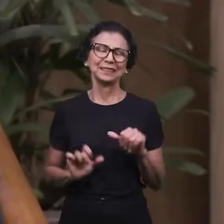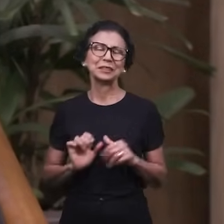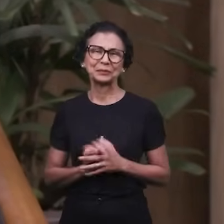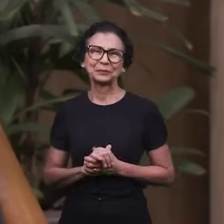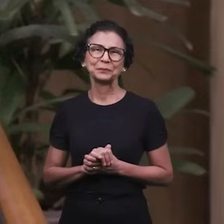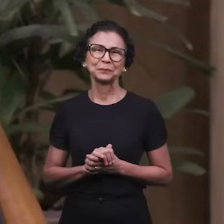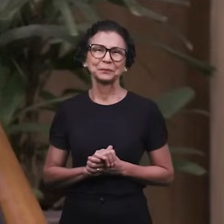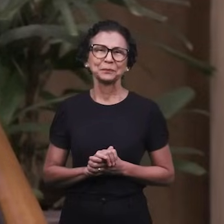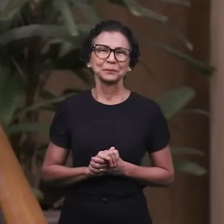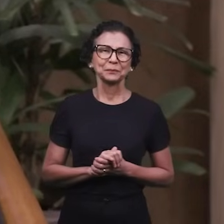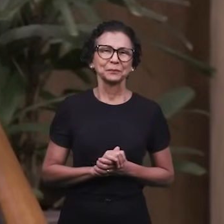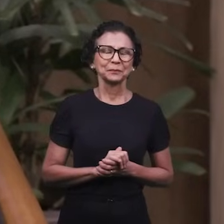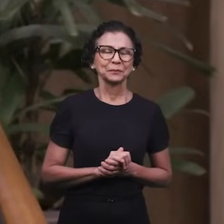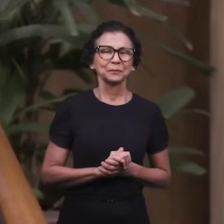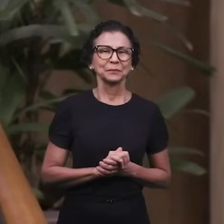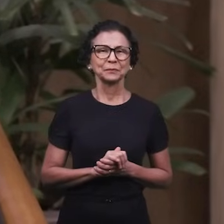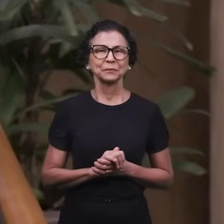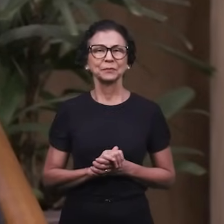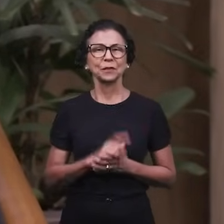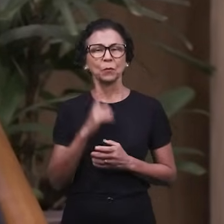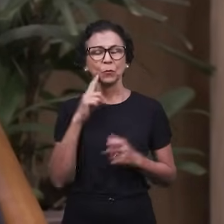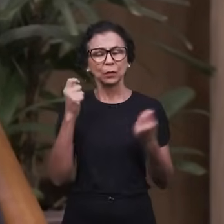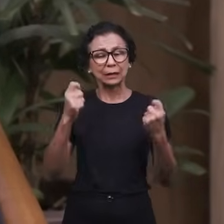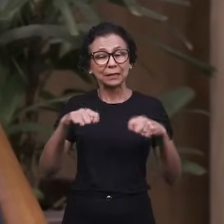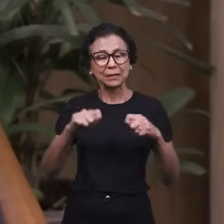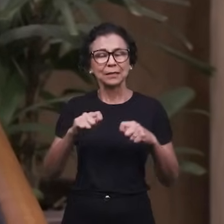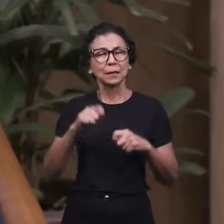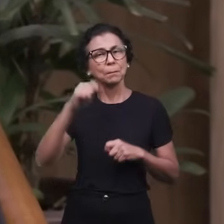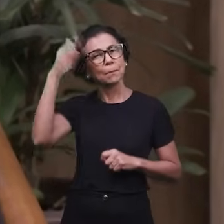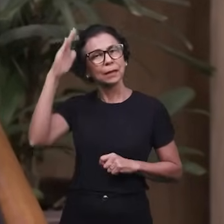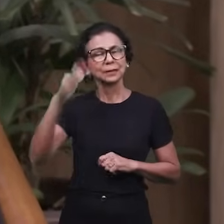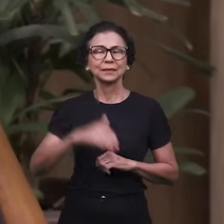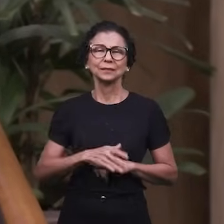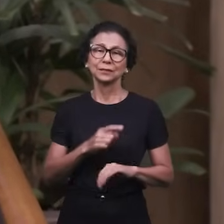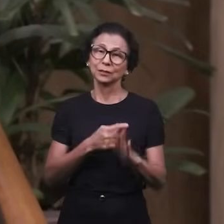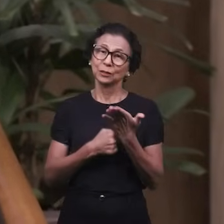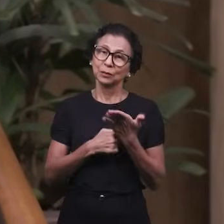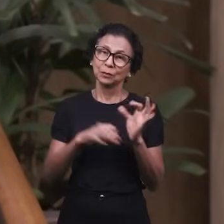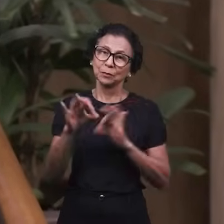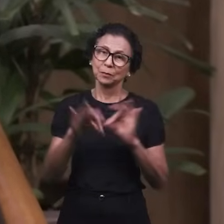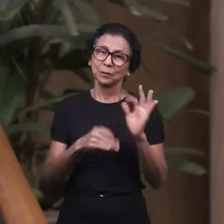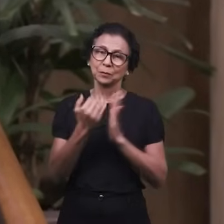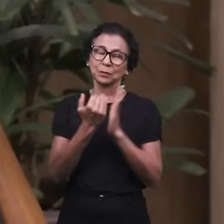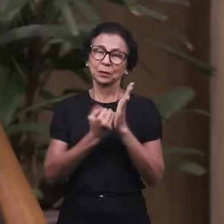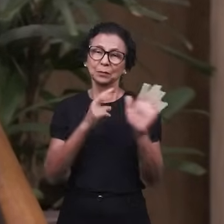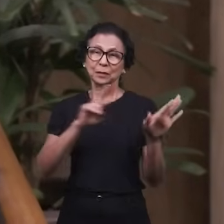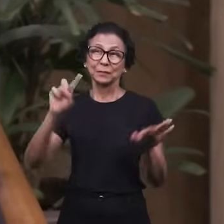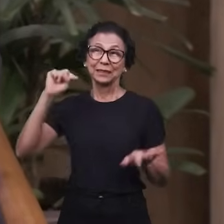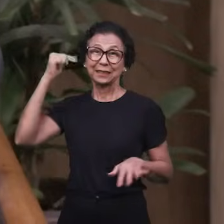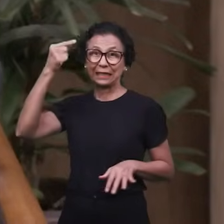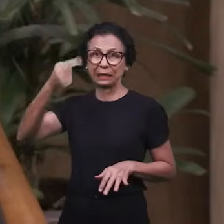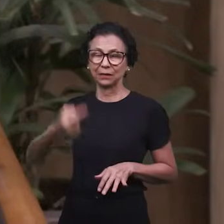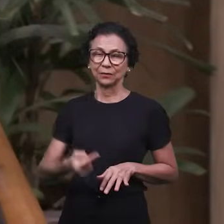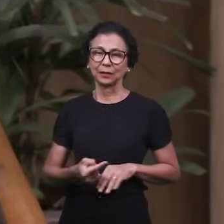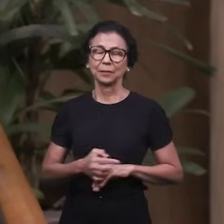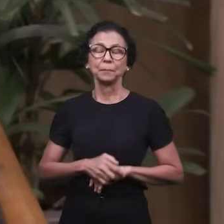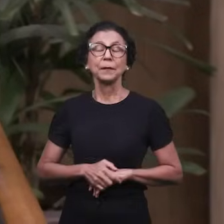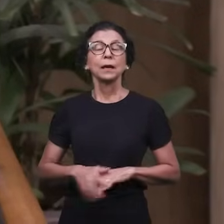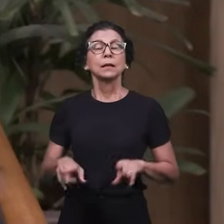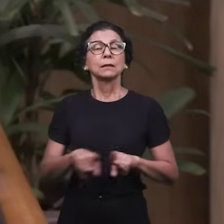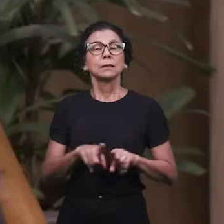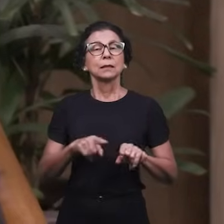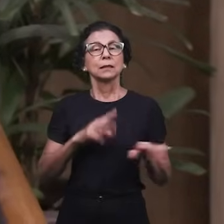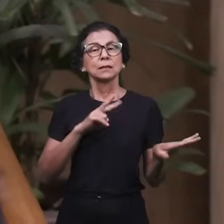valoriza aquilo que for mais necessário. Ou seja, você nos ajuda a fazer o programa da semana que vem. E na semana